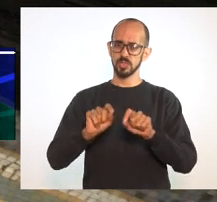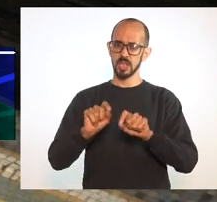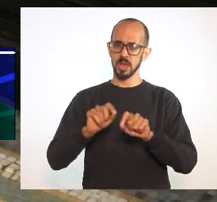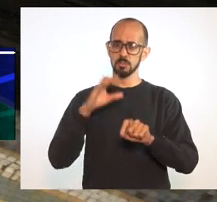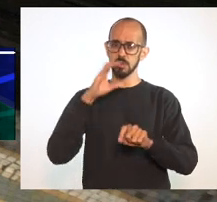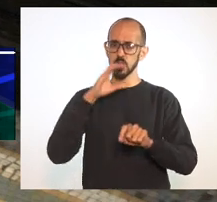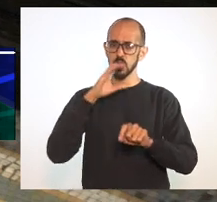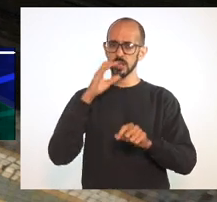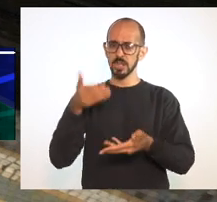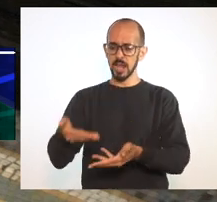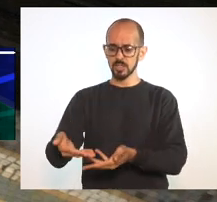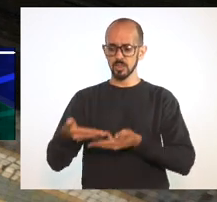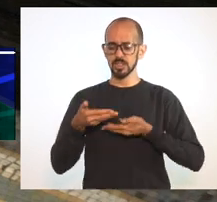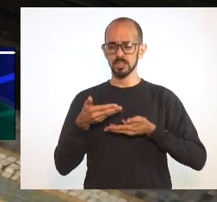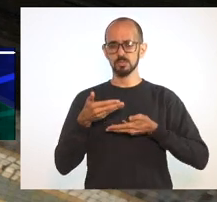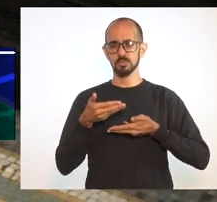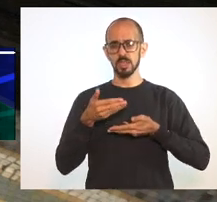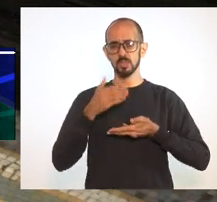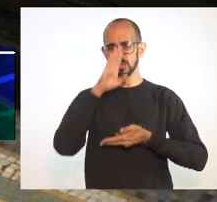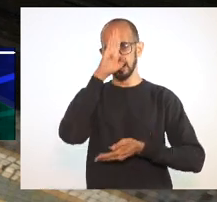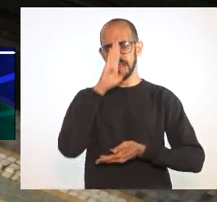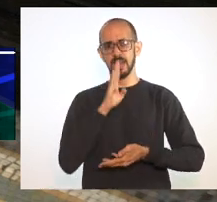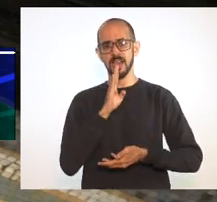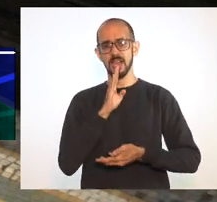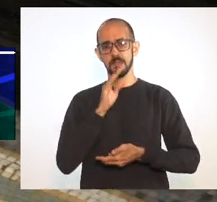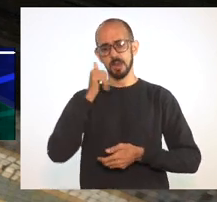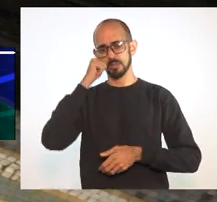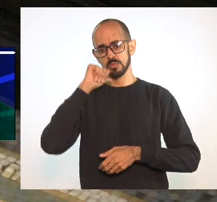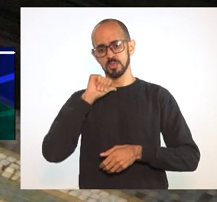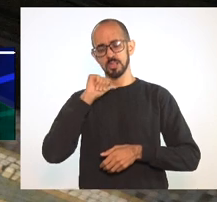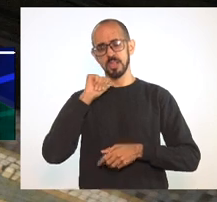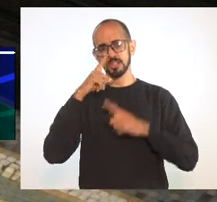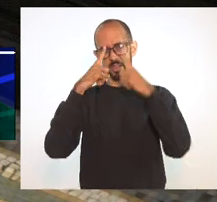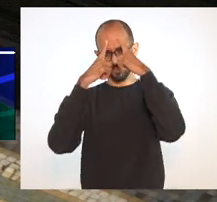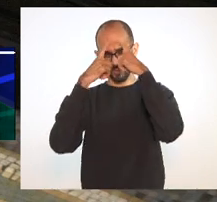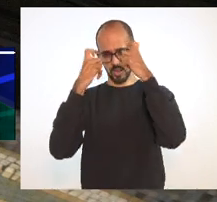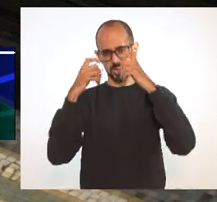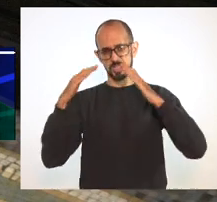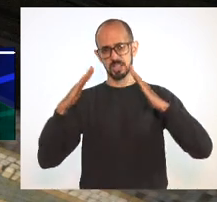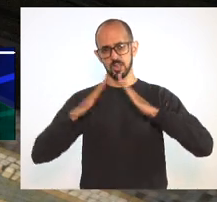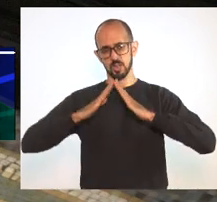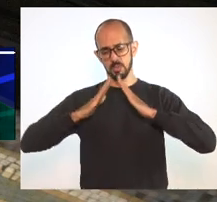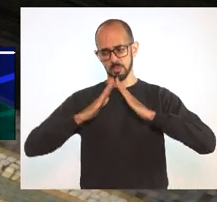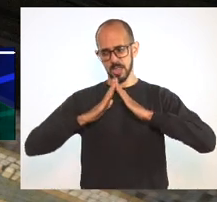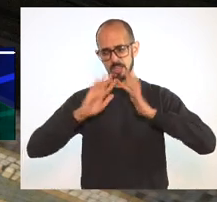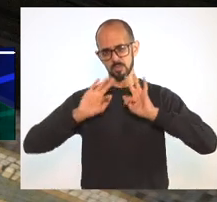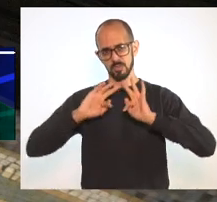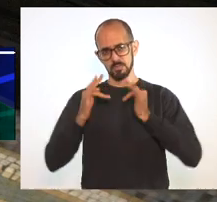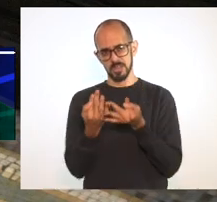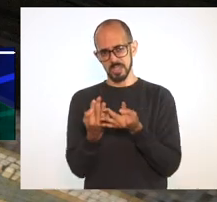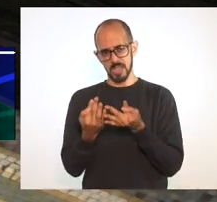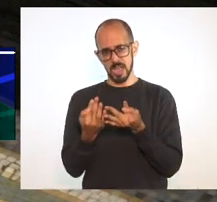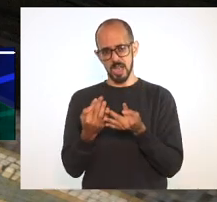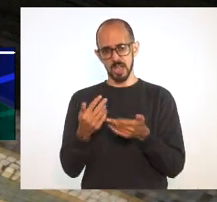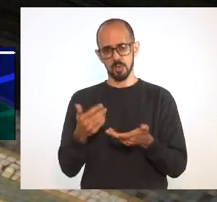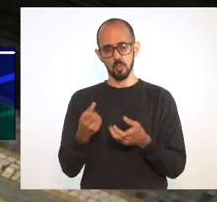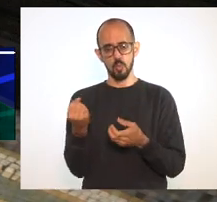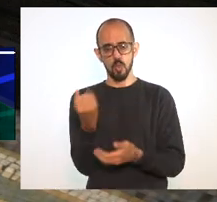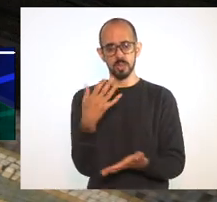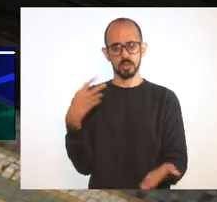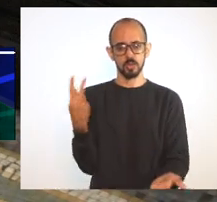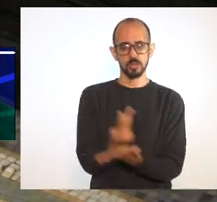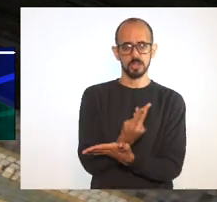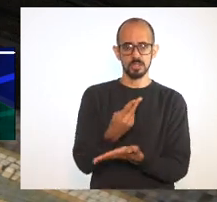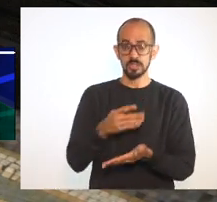a gratuidade para as mulheres em situação de violência doméstica e familiar nos casos da emissão